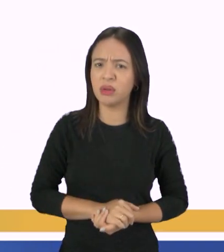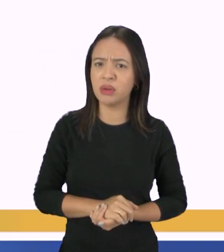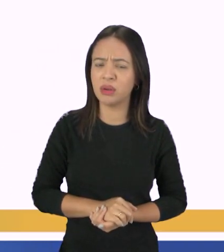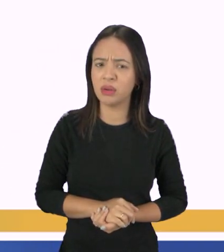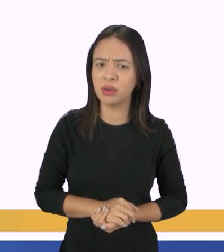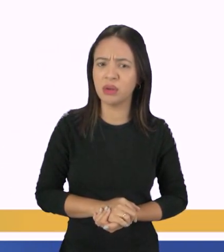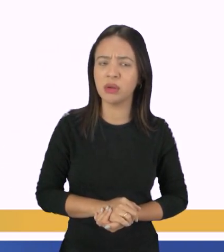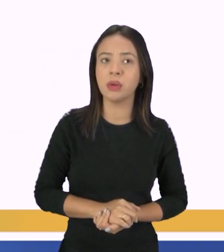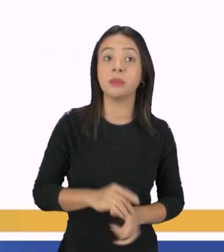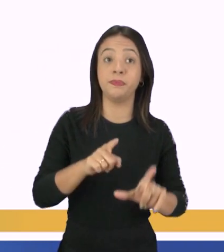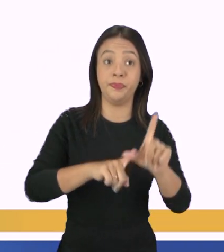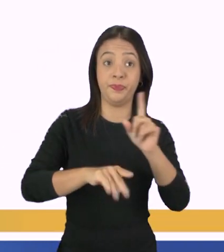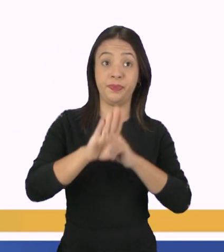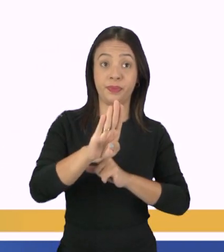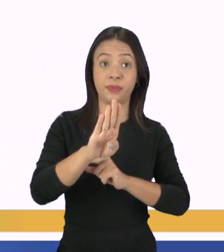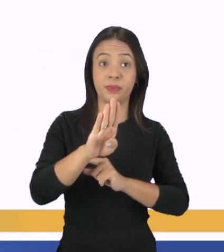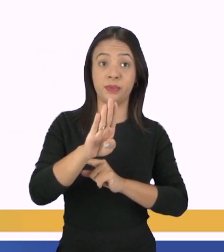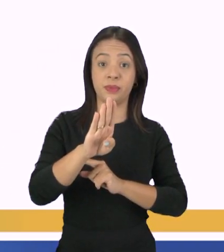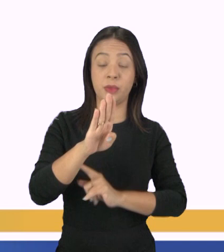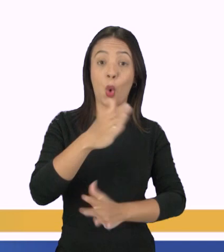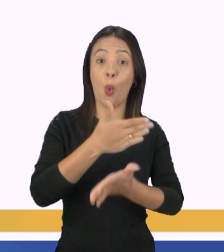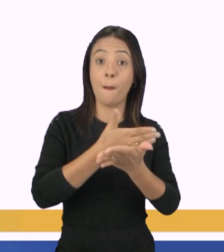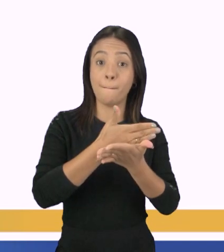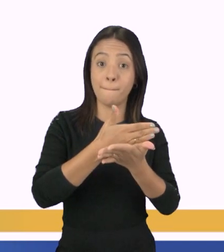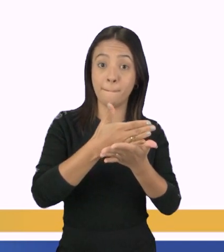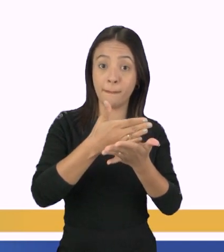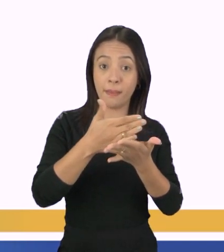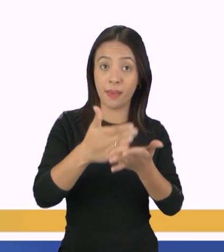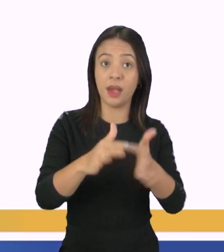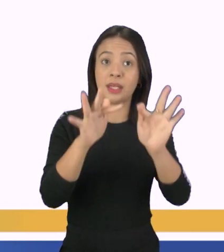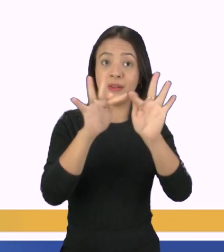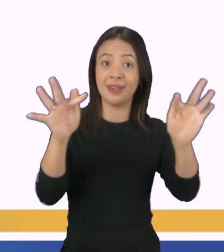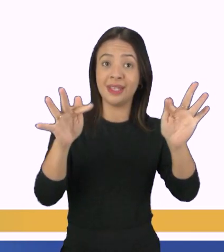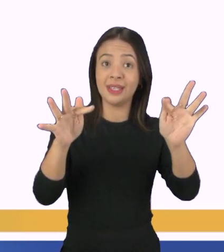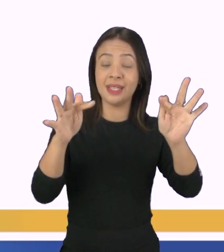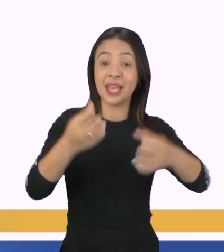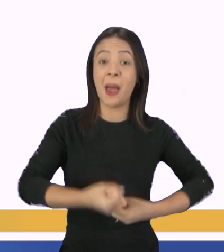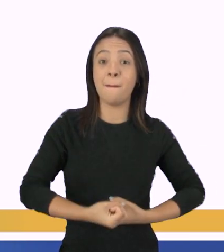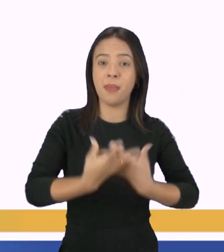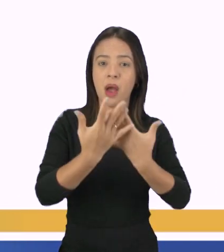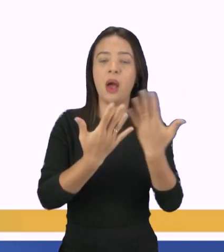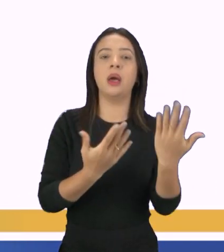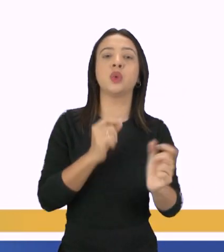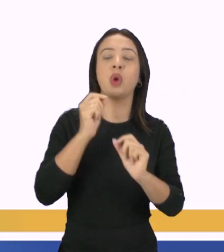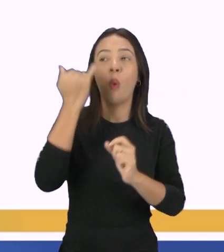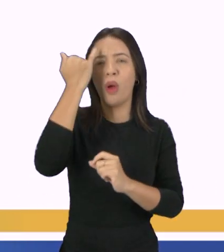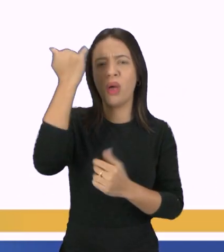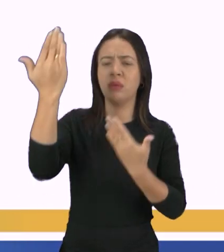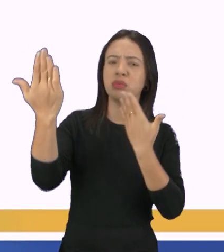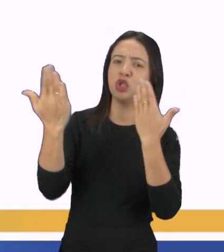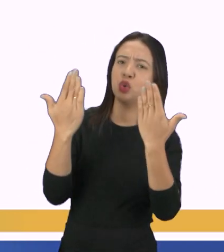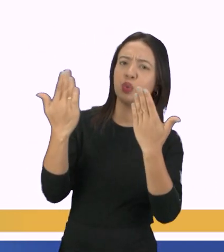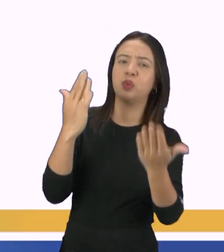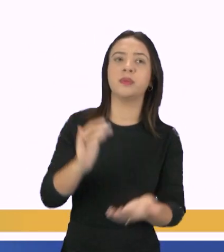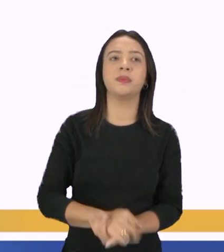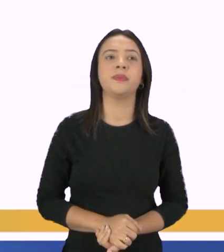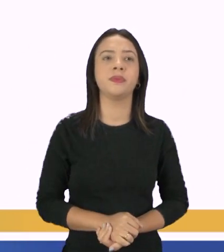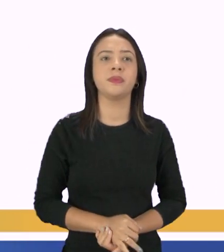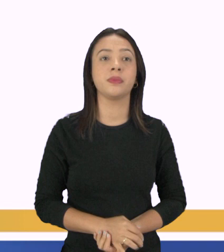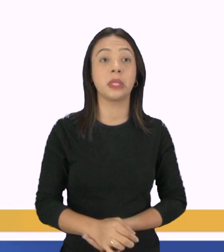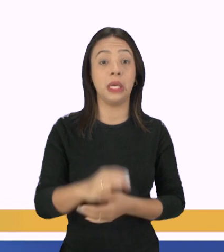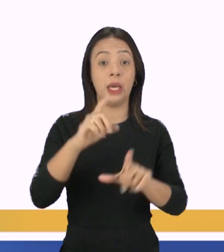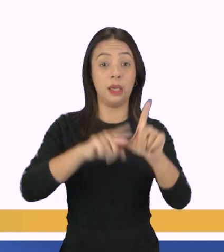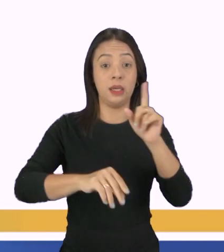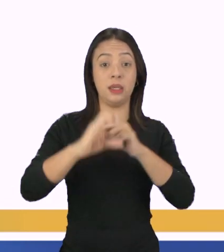ordem, sequência. Letra B, inicia a oração que exprime ideia de contraste. Letra C, ela vai introduzir